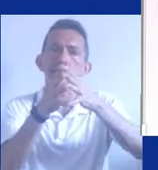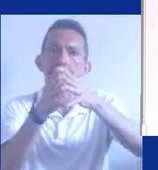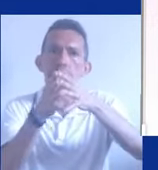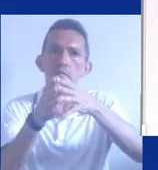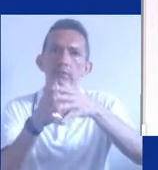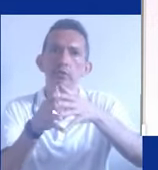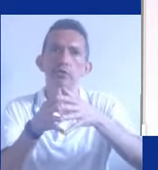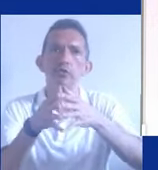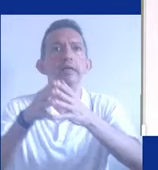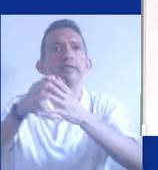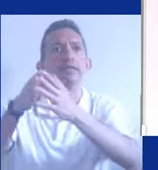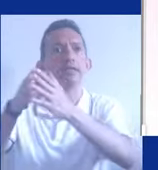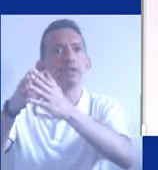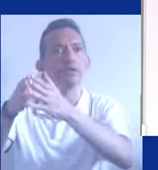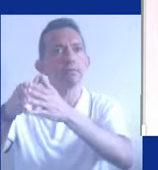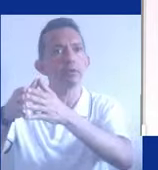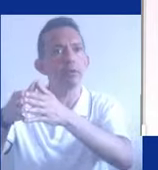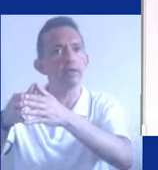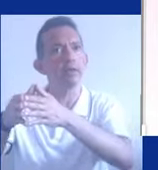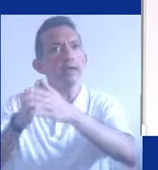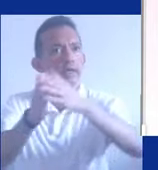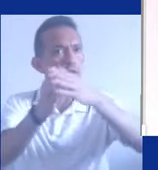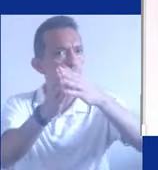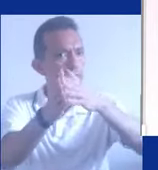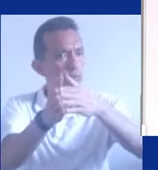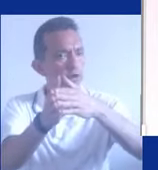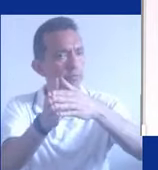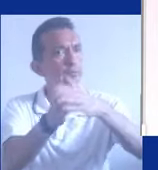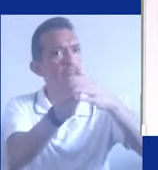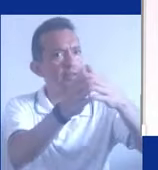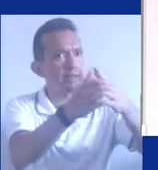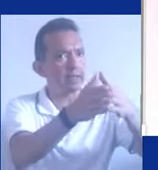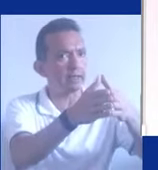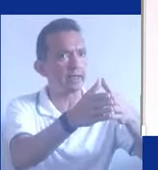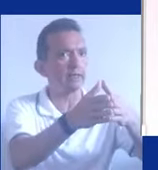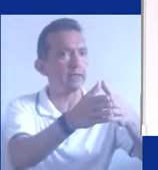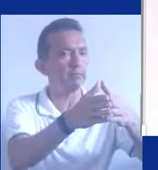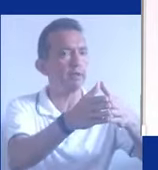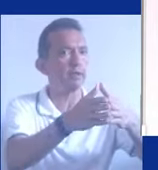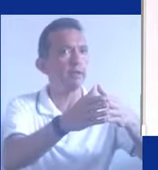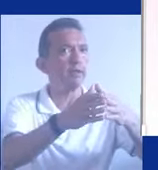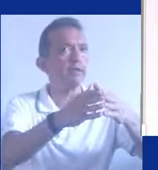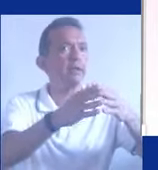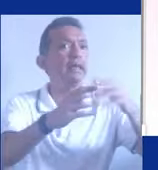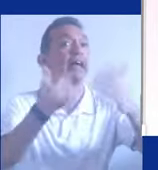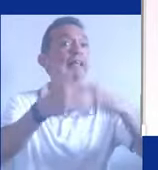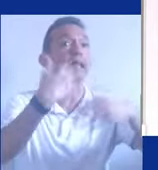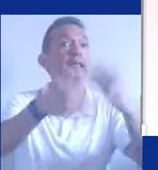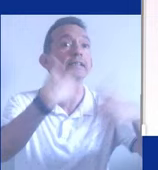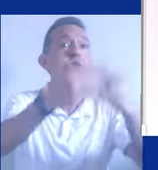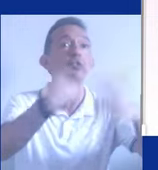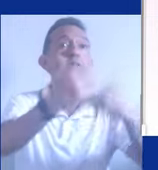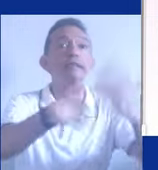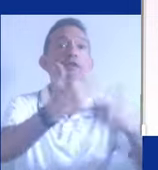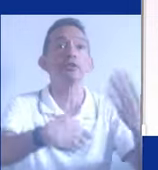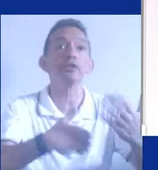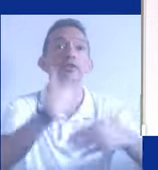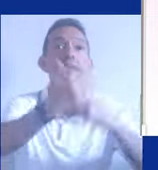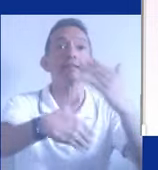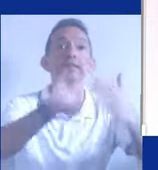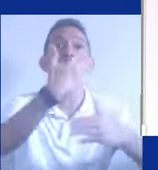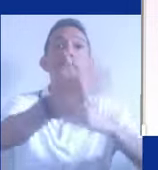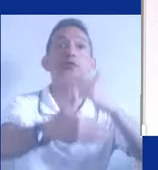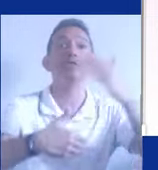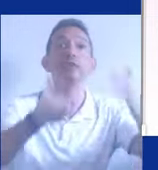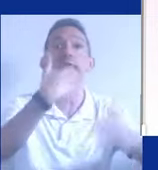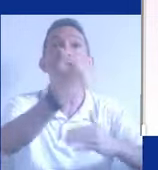tem, né, o ribossomo, que ele sintetiza a proteína e, consequentemente, pode sintetizar a enzima, ele catalisa algumas reações,